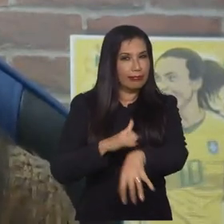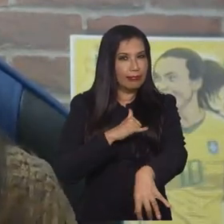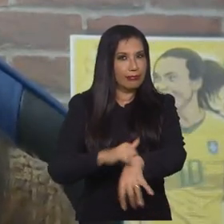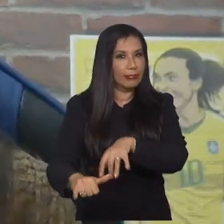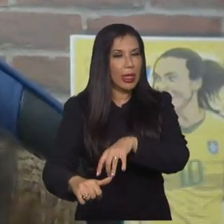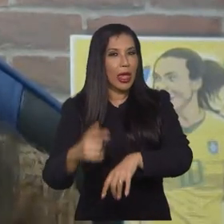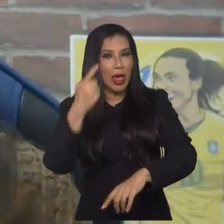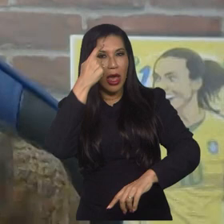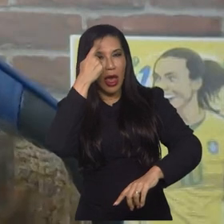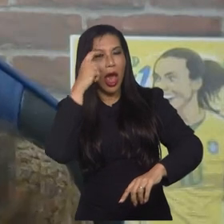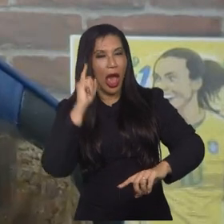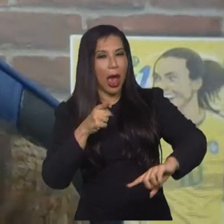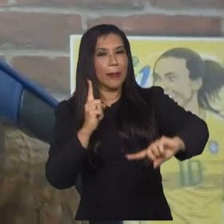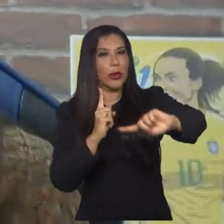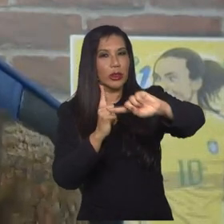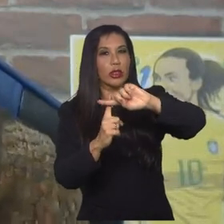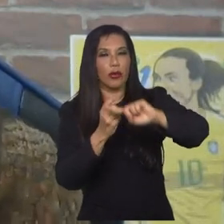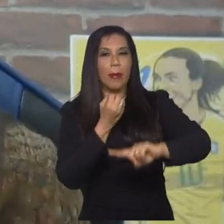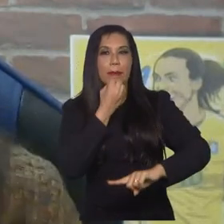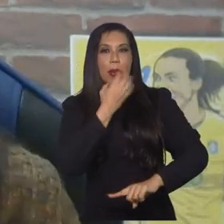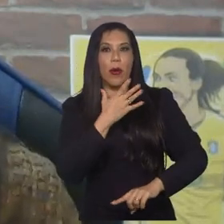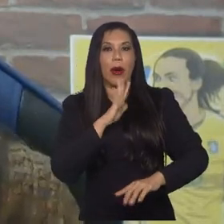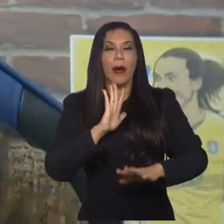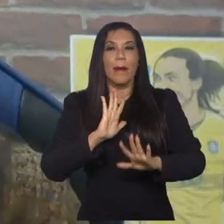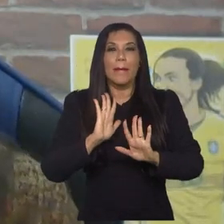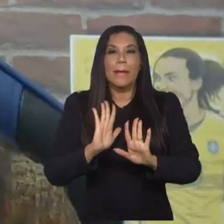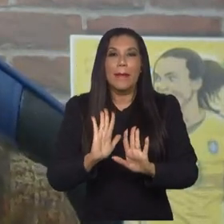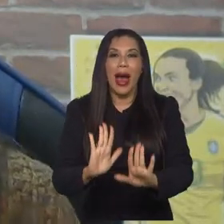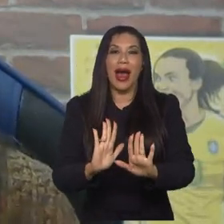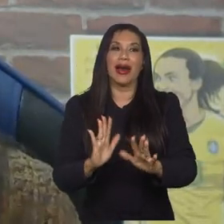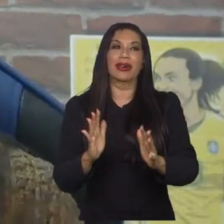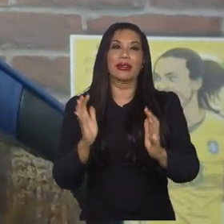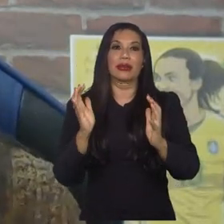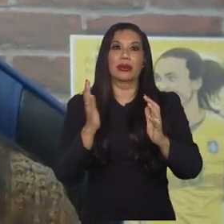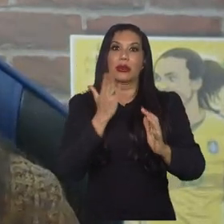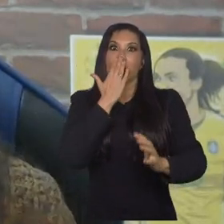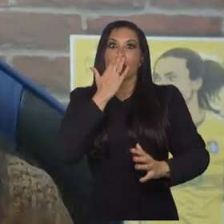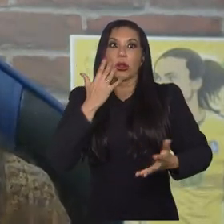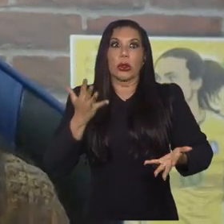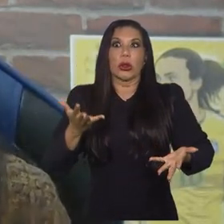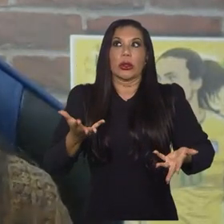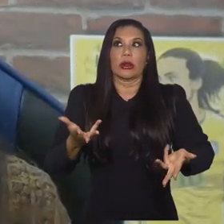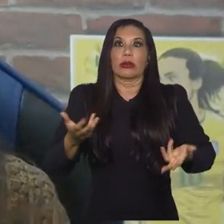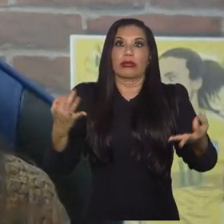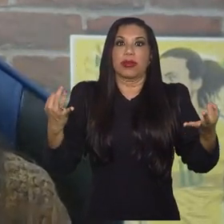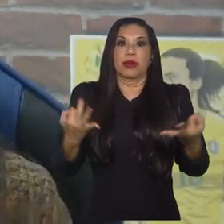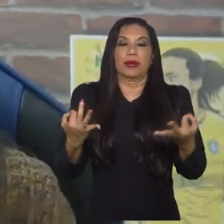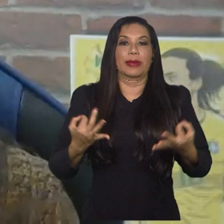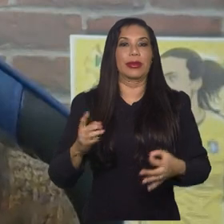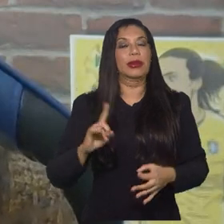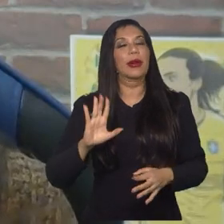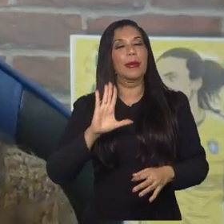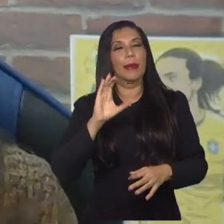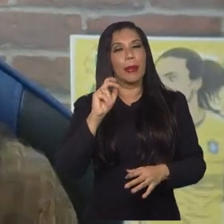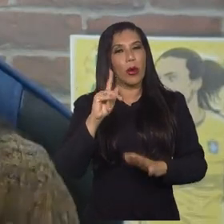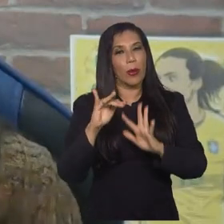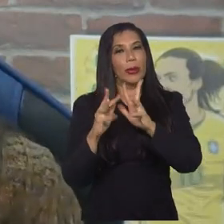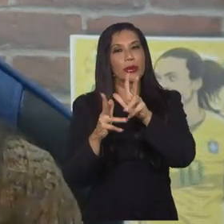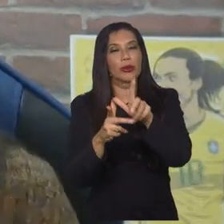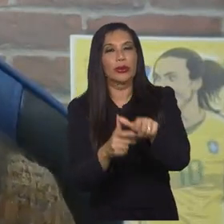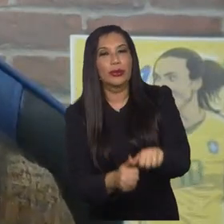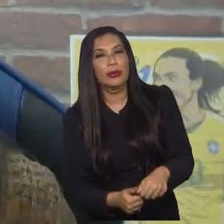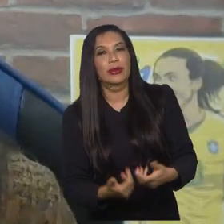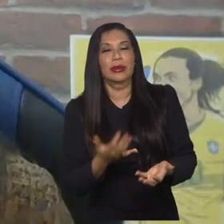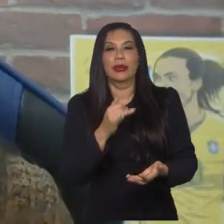bem positivo. Mas é uma equipe que não tem, assim, grandes expoentes. Eu acho que chega nessa Copa do Mundo mais como um